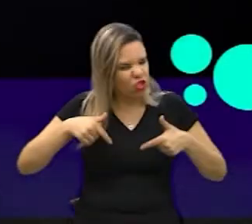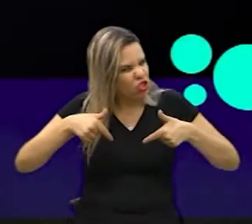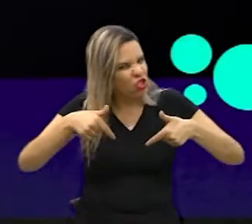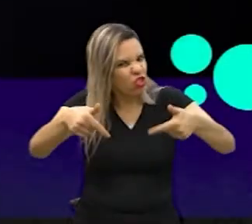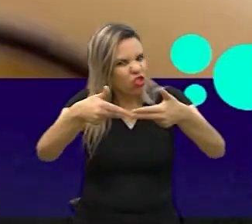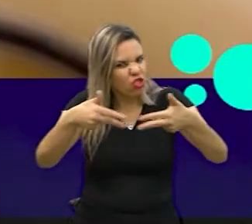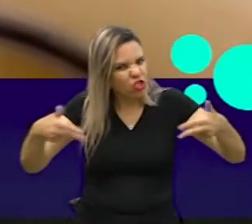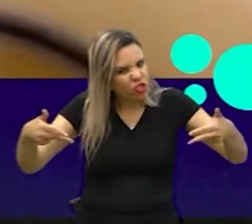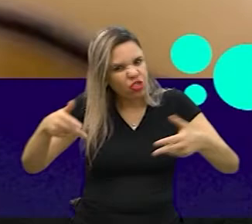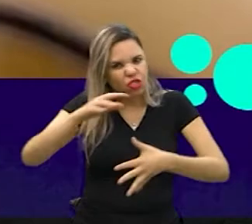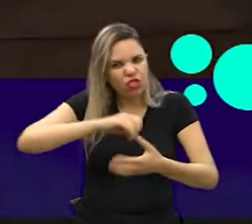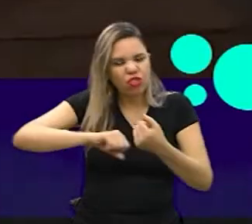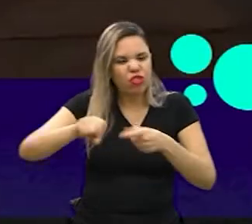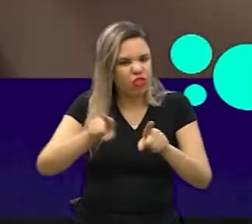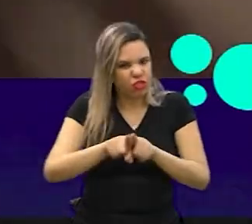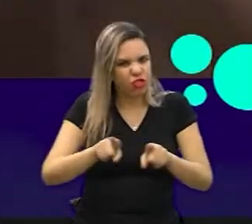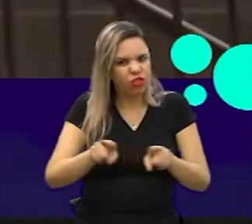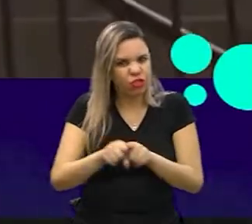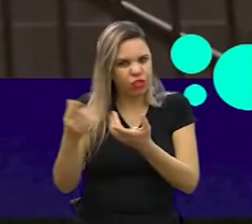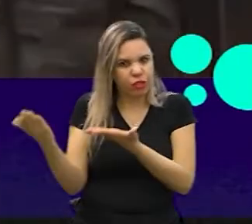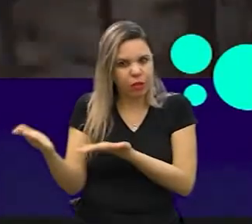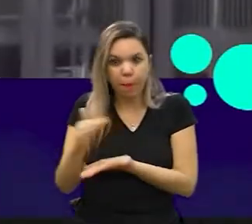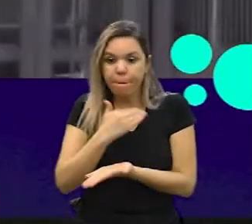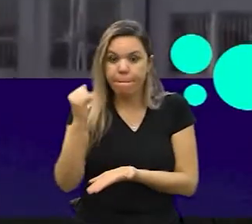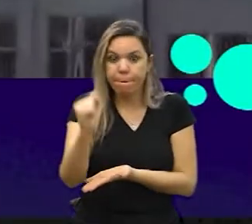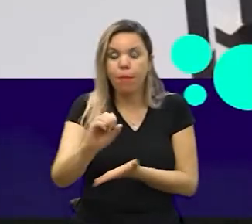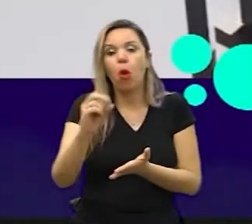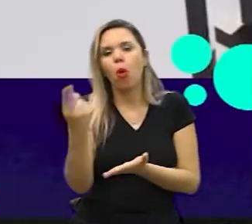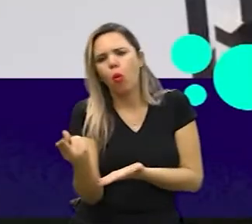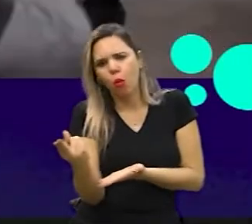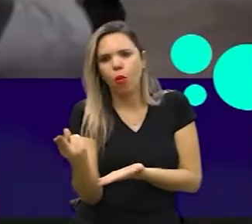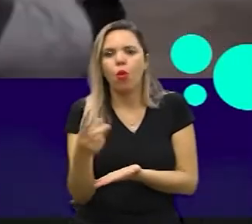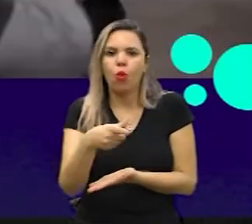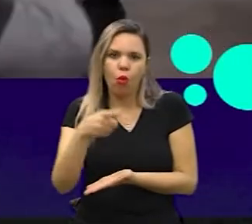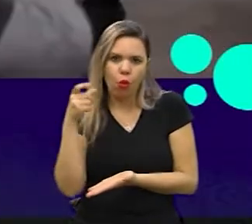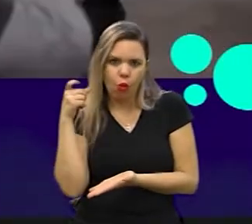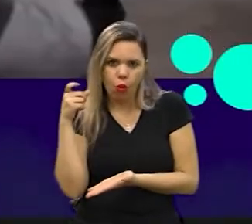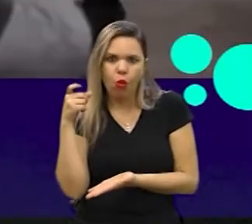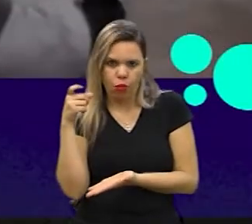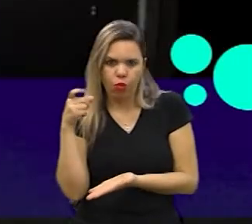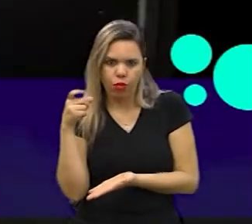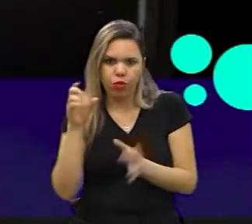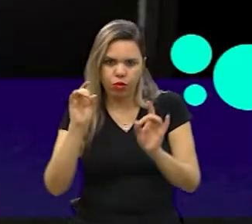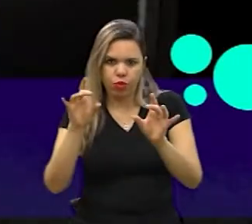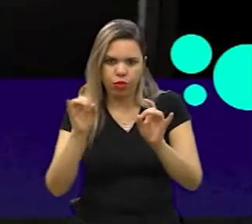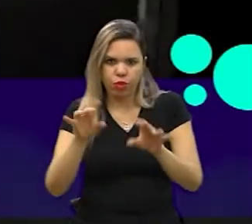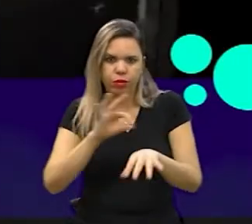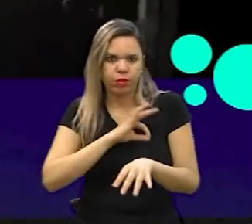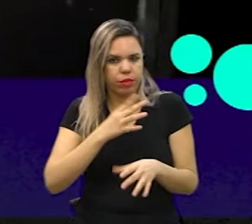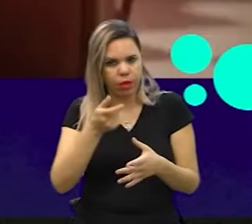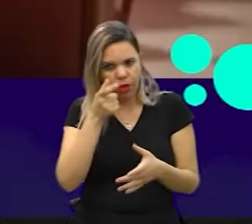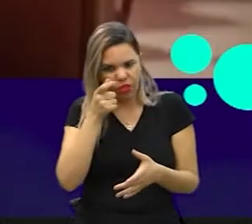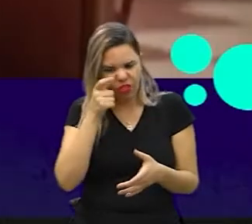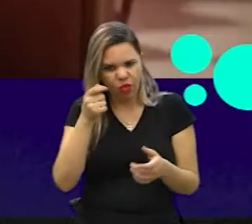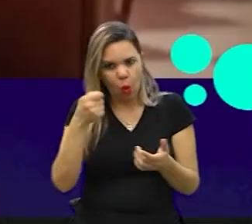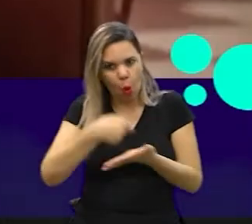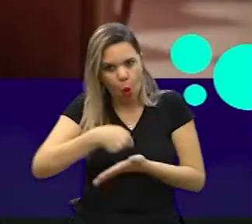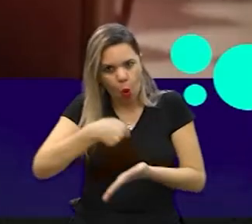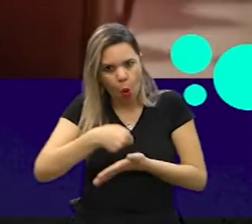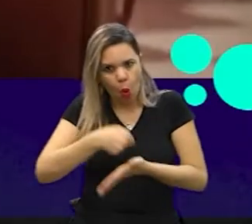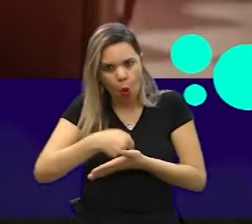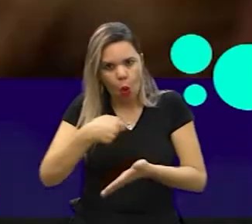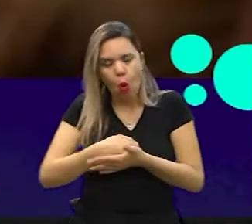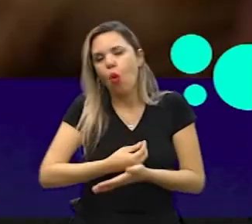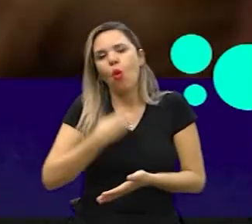Para quem curte ação e ficção científica, tem Mate ou Morra. Roy é um ex-agente das forças especiais que se